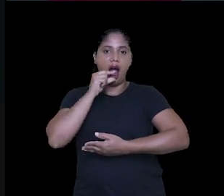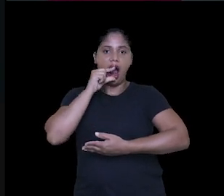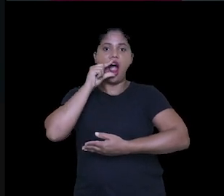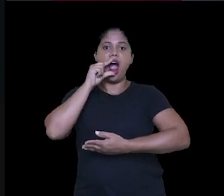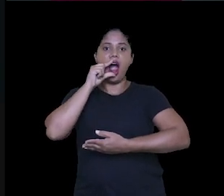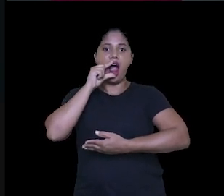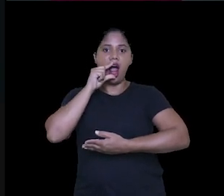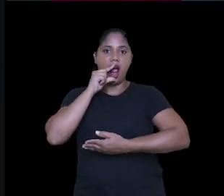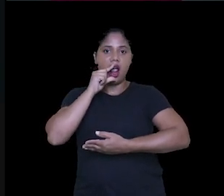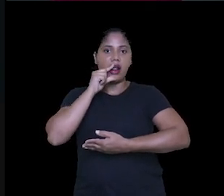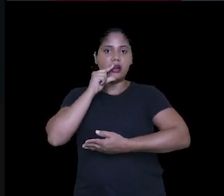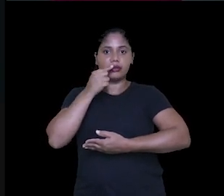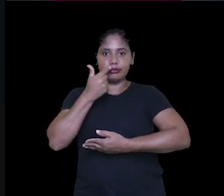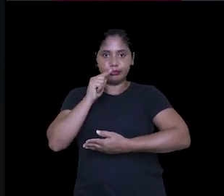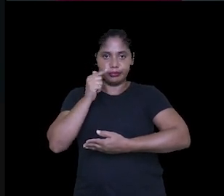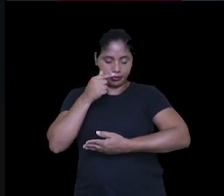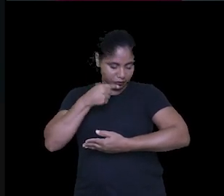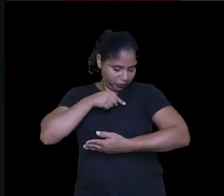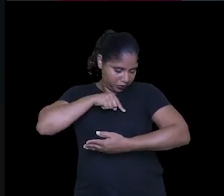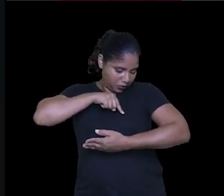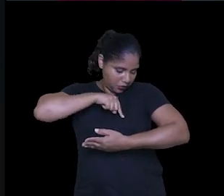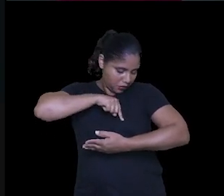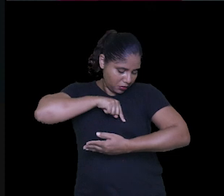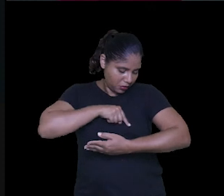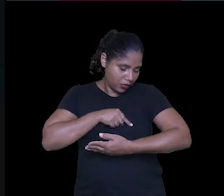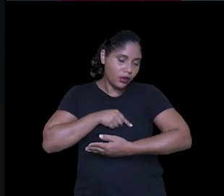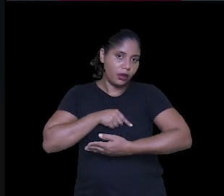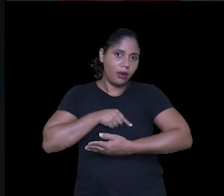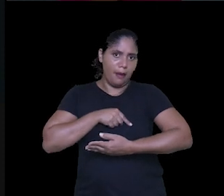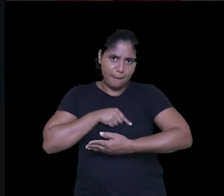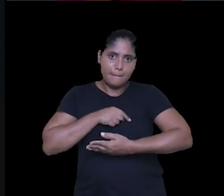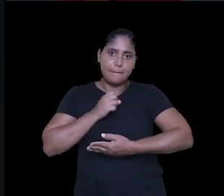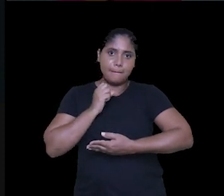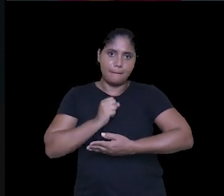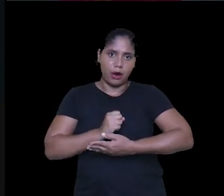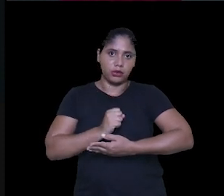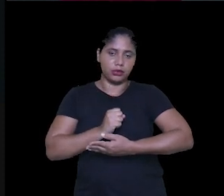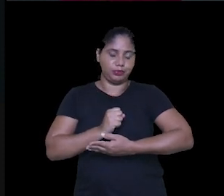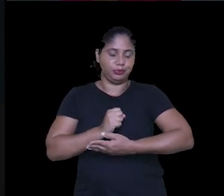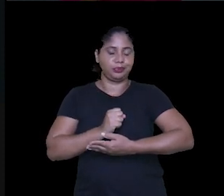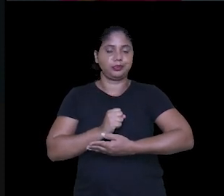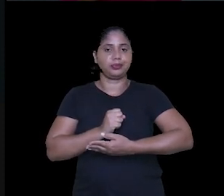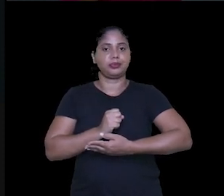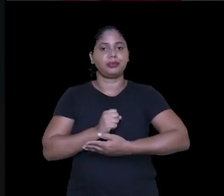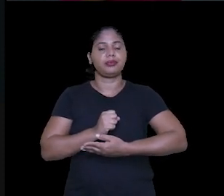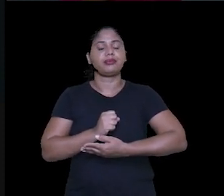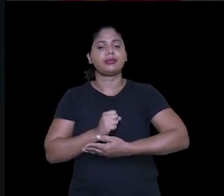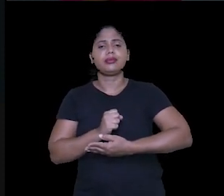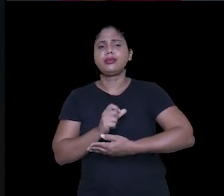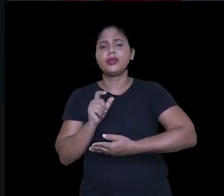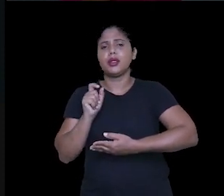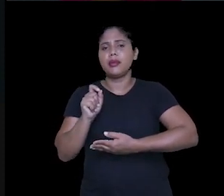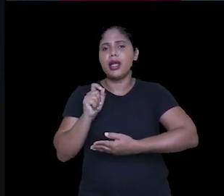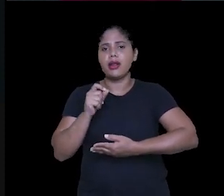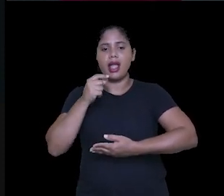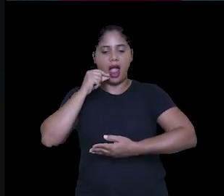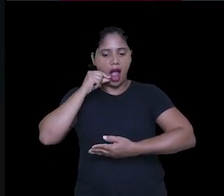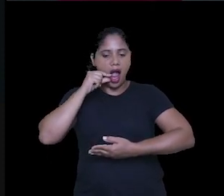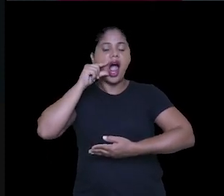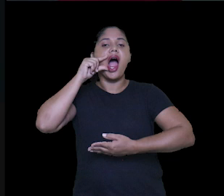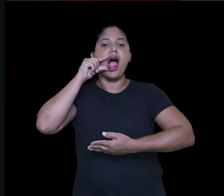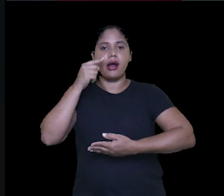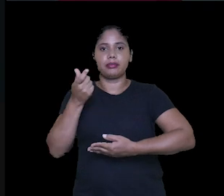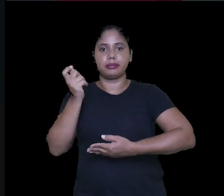ela consegue apoiar todo o corpo do bebê. O rosto do bebê ele está de frente para a mama ou ele está torcido.